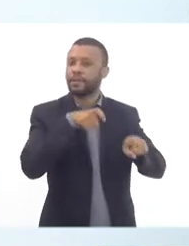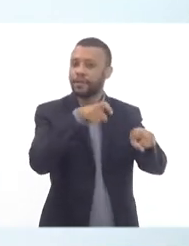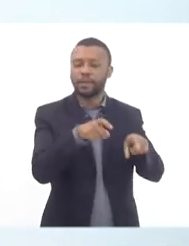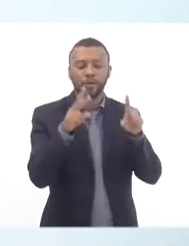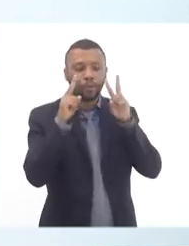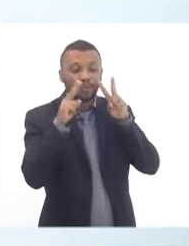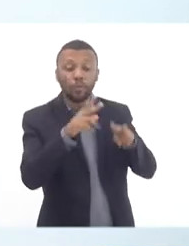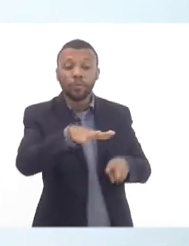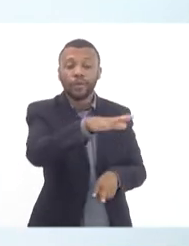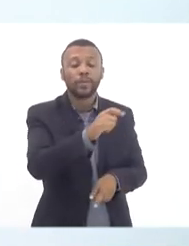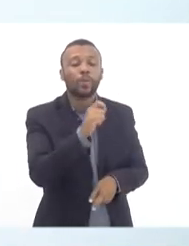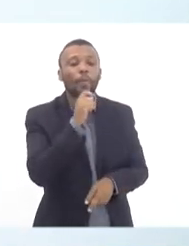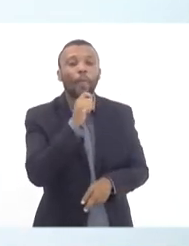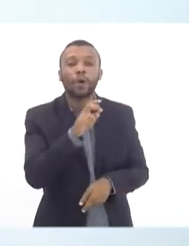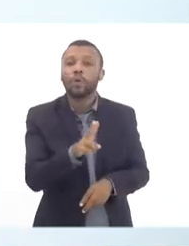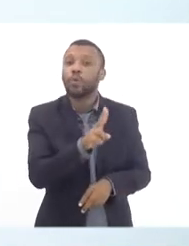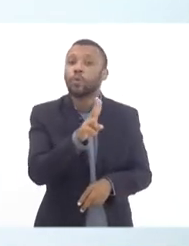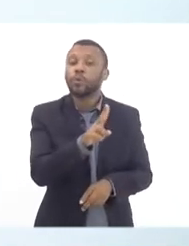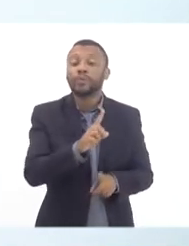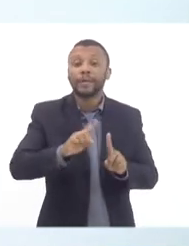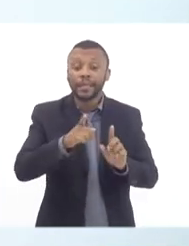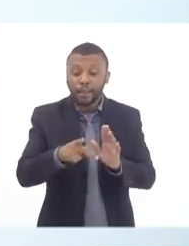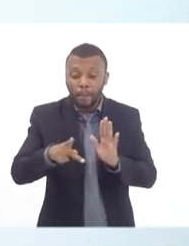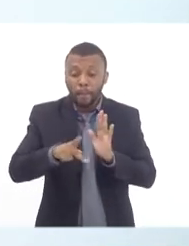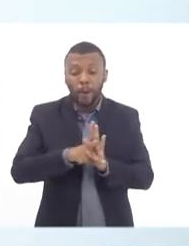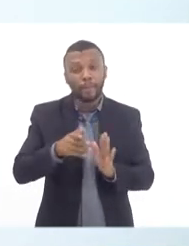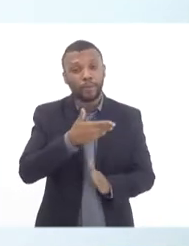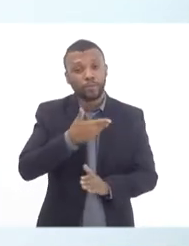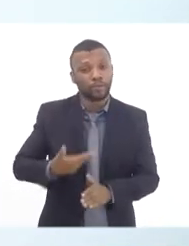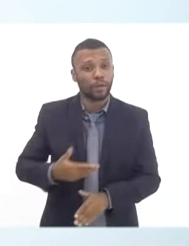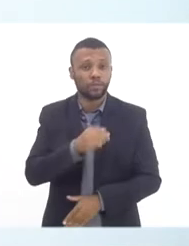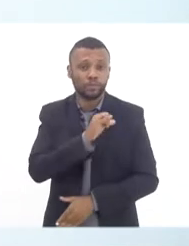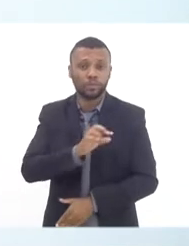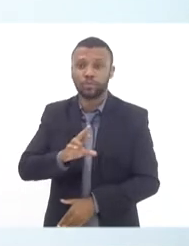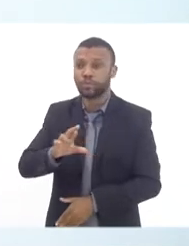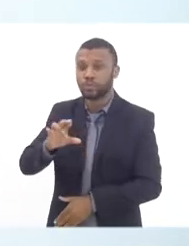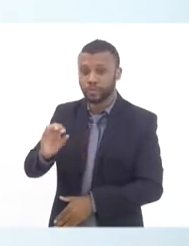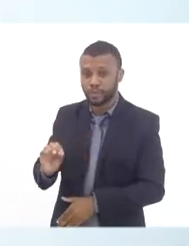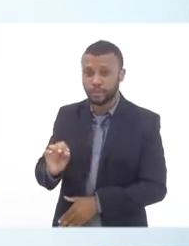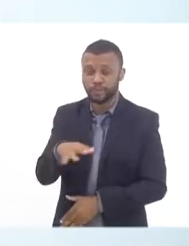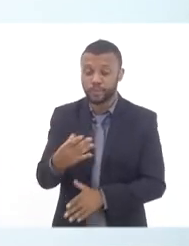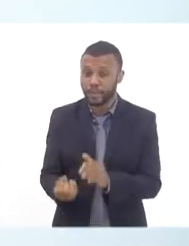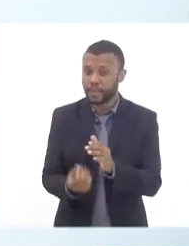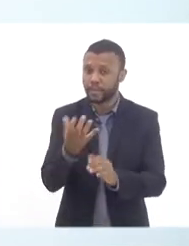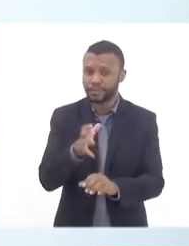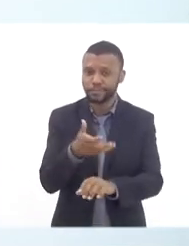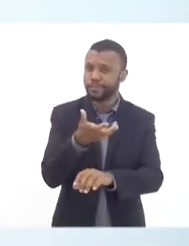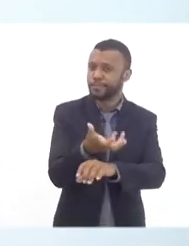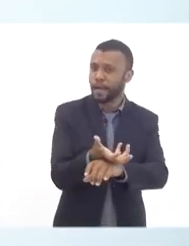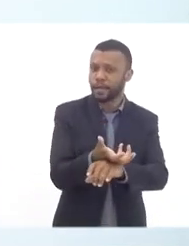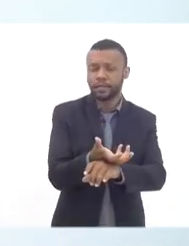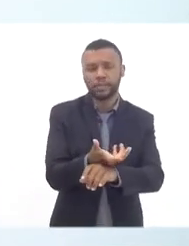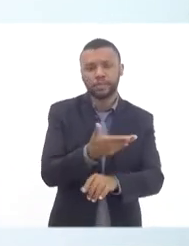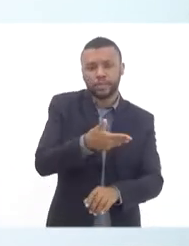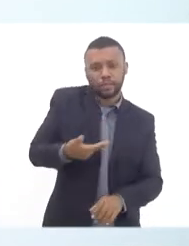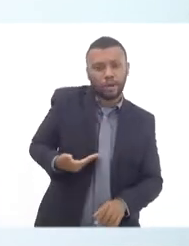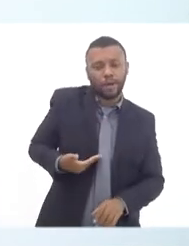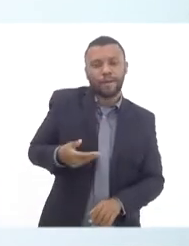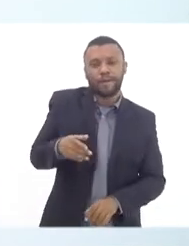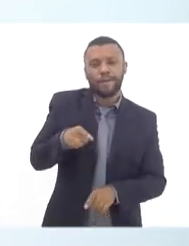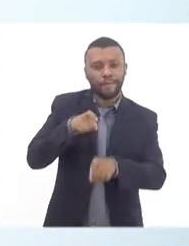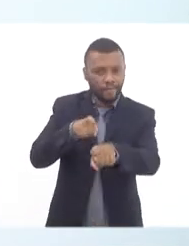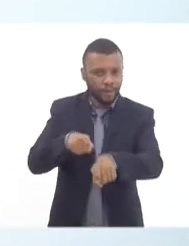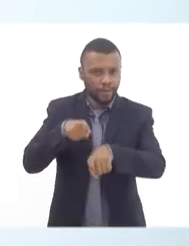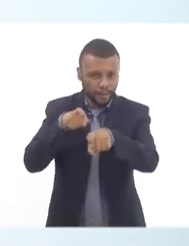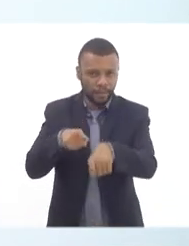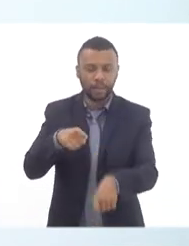sem uso de propriedade do Estado do Rio de Janeiro. A implementação do Parque Estadual Fazenda Colubandê